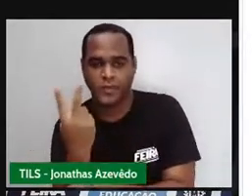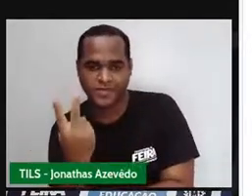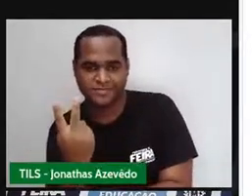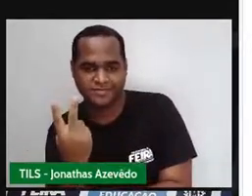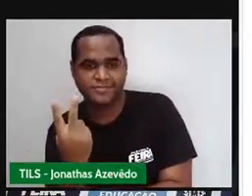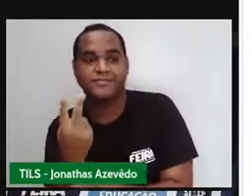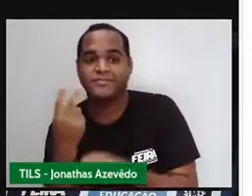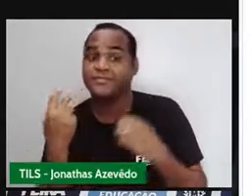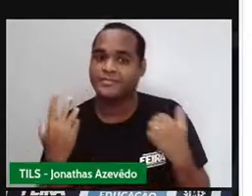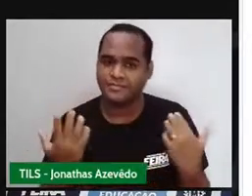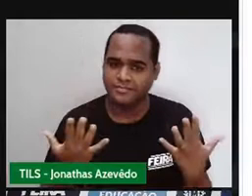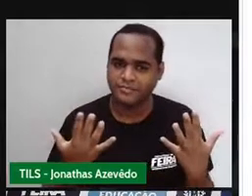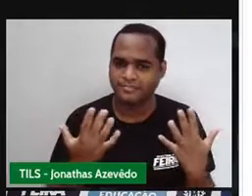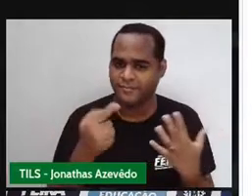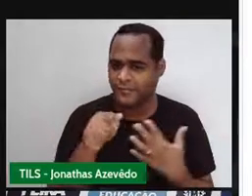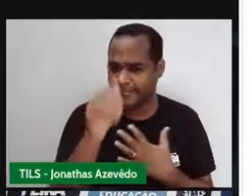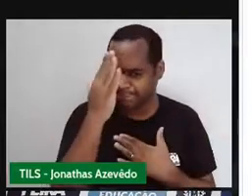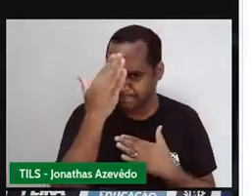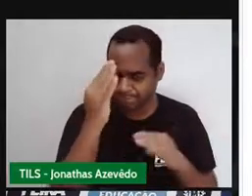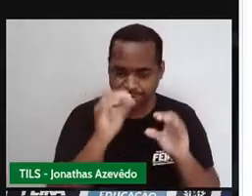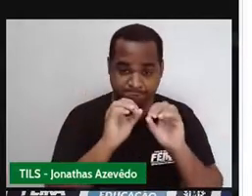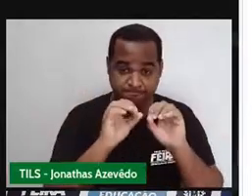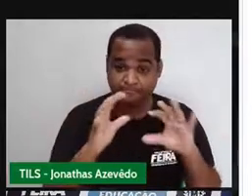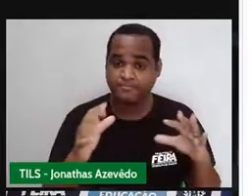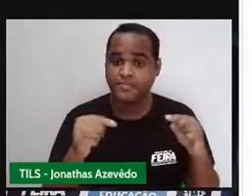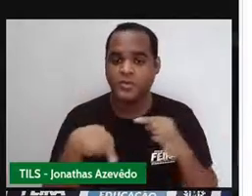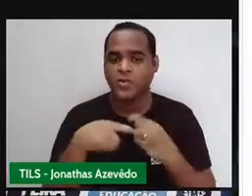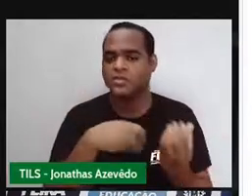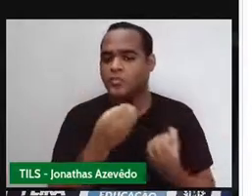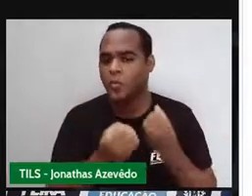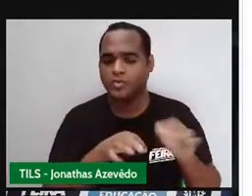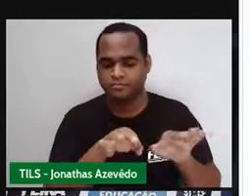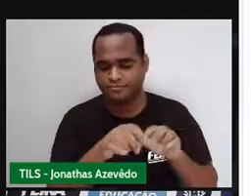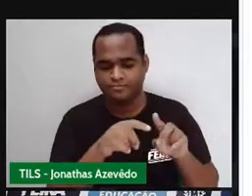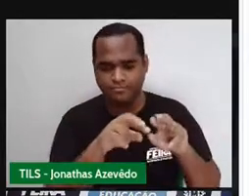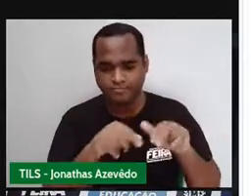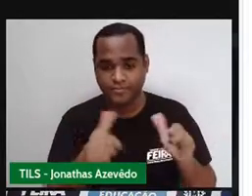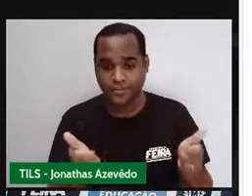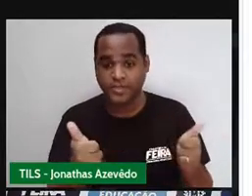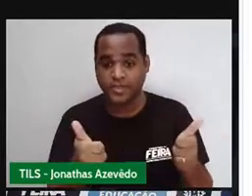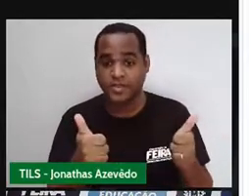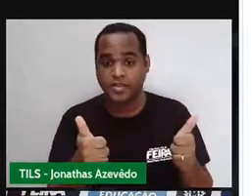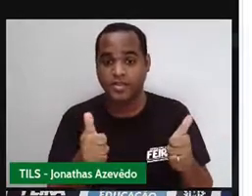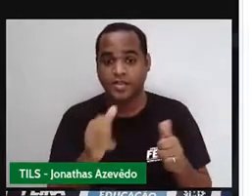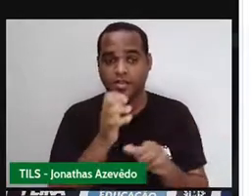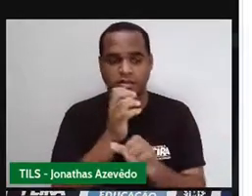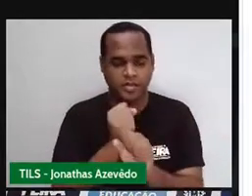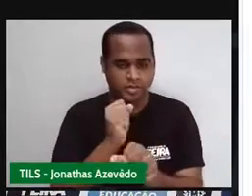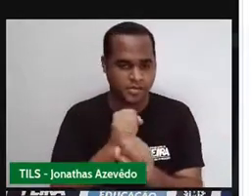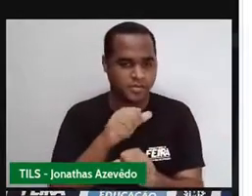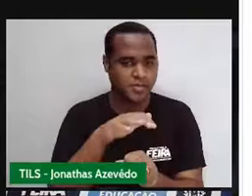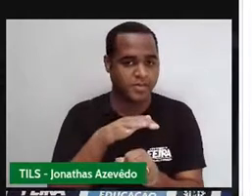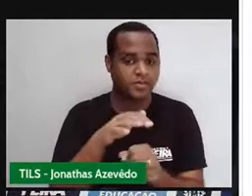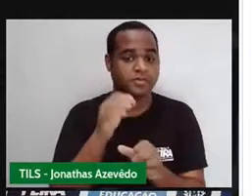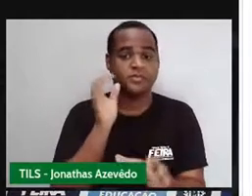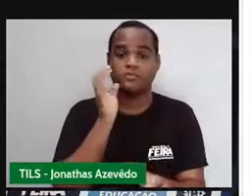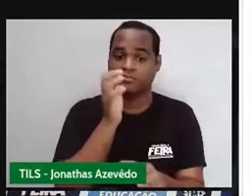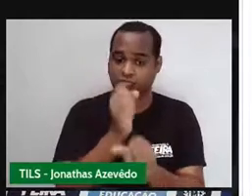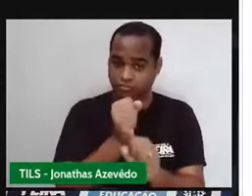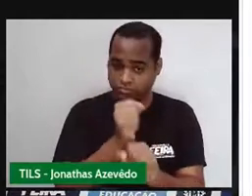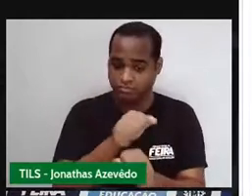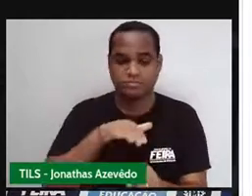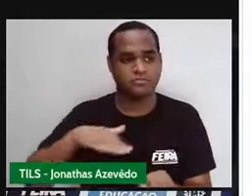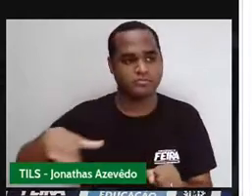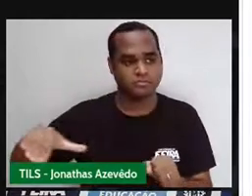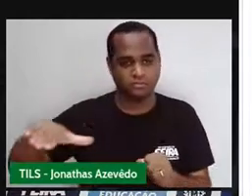mas eu quero que você entenda nesse momento O que é que a gente vai fazer a gente vai calcular a figura Aliás a gente vai calcular